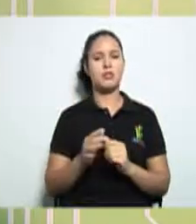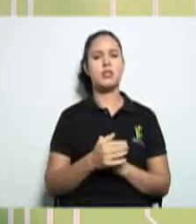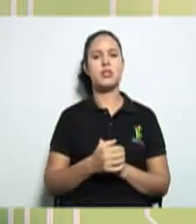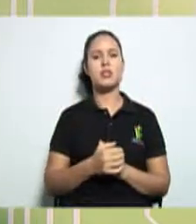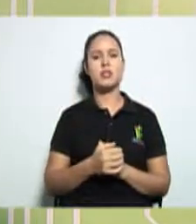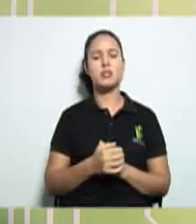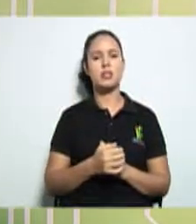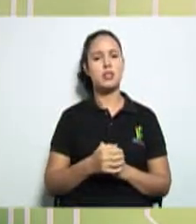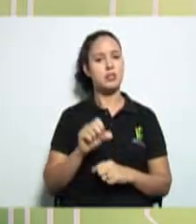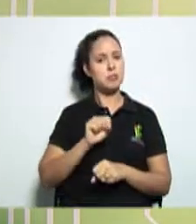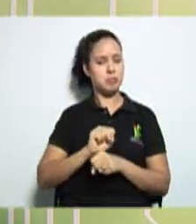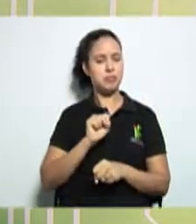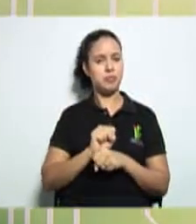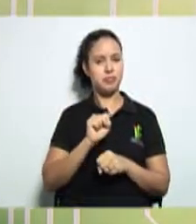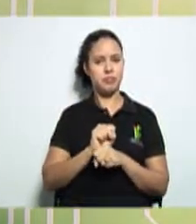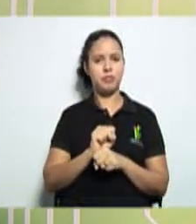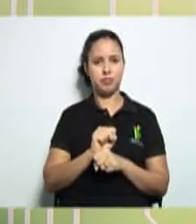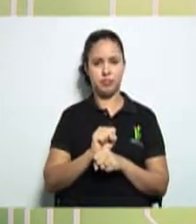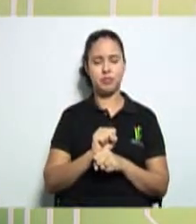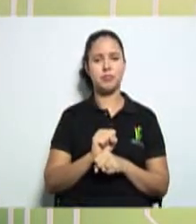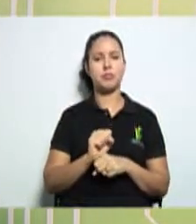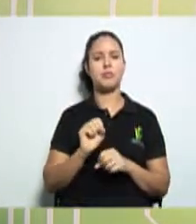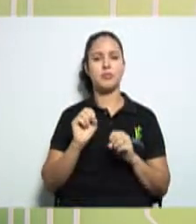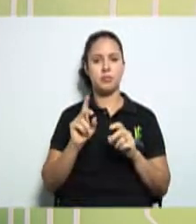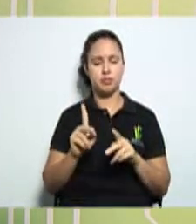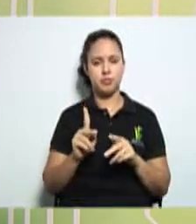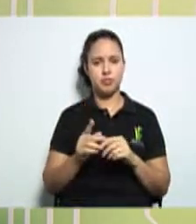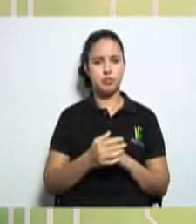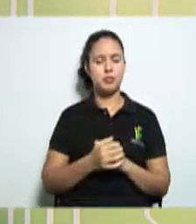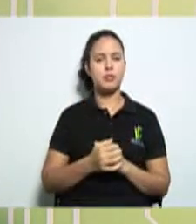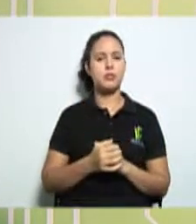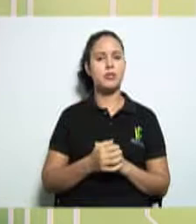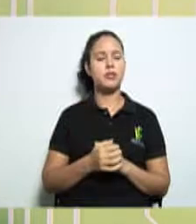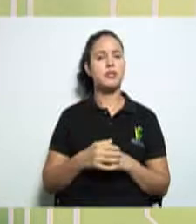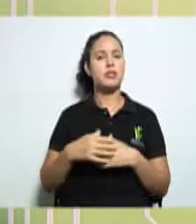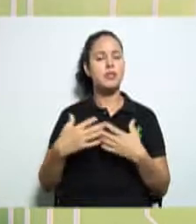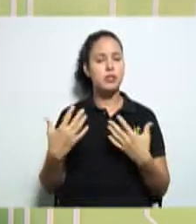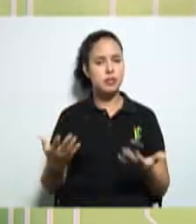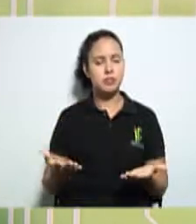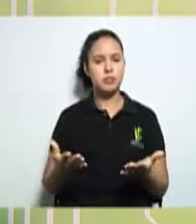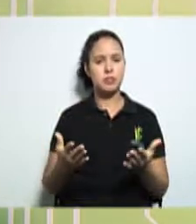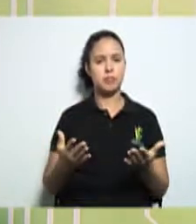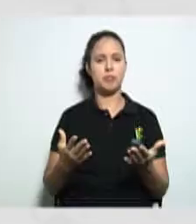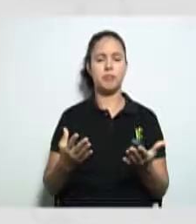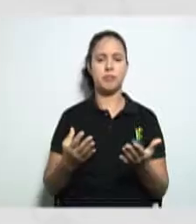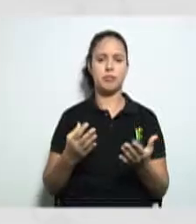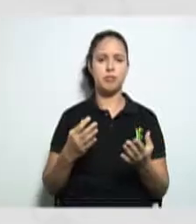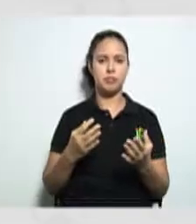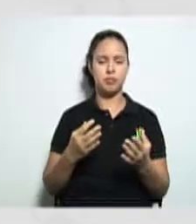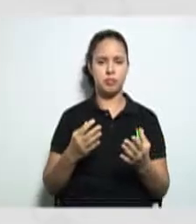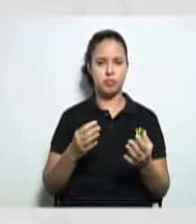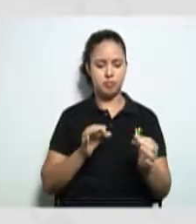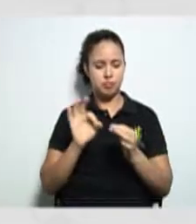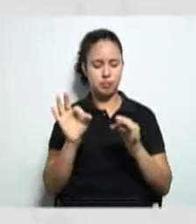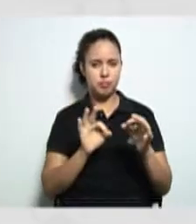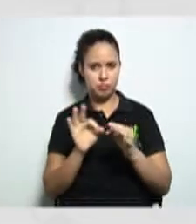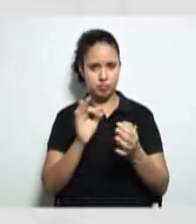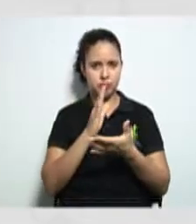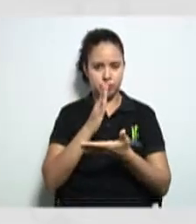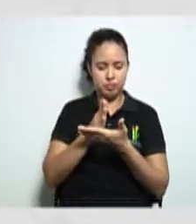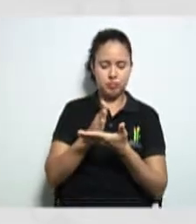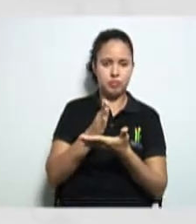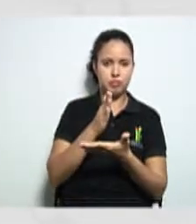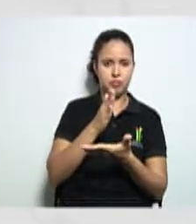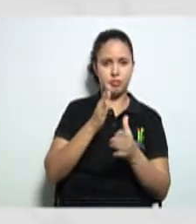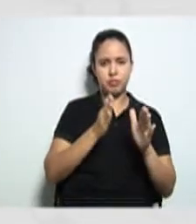e contamos com essa participação nas outras aulas. Por que se distribui as organizações em setores? Para a gente